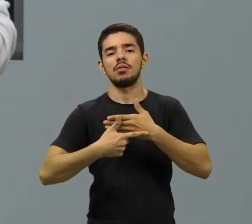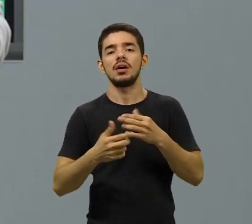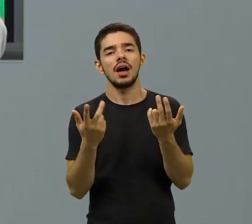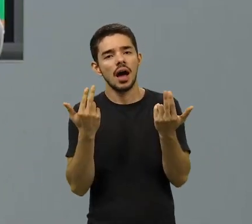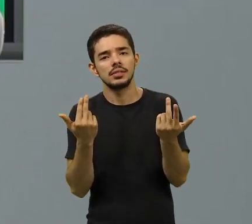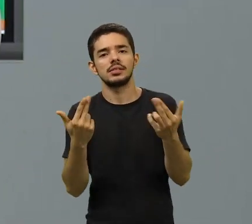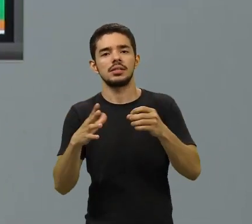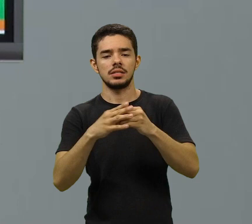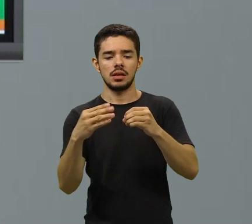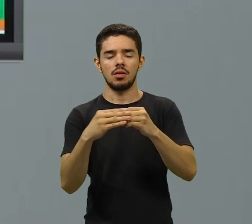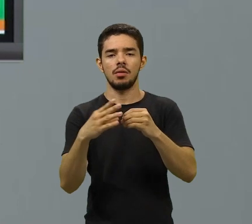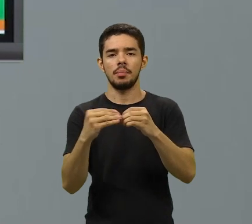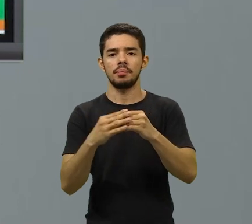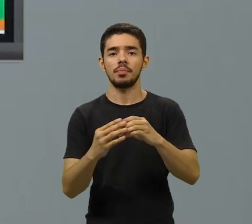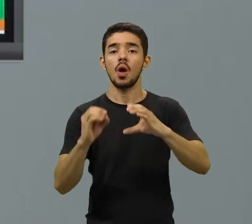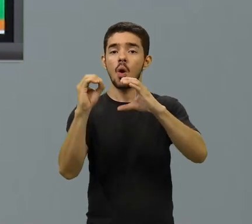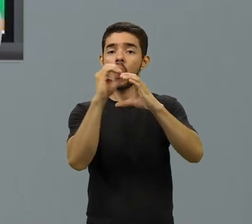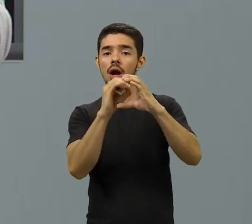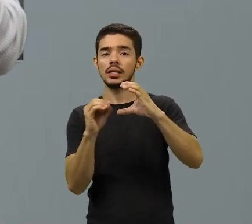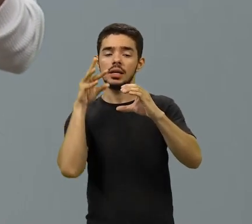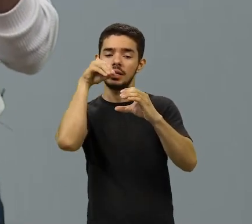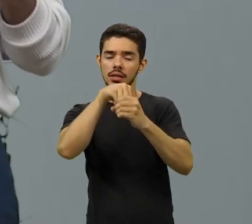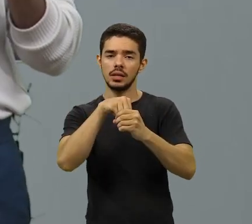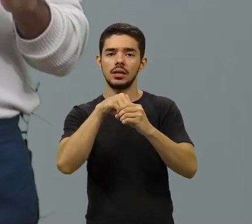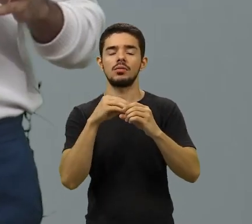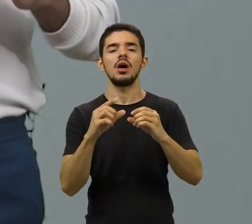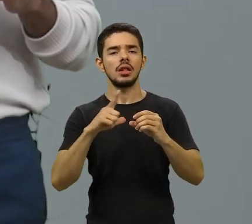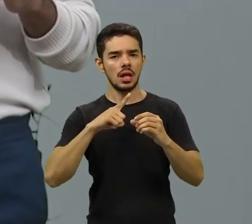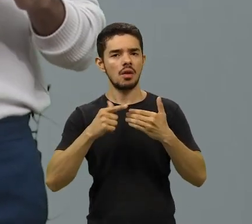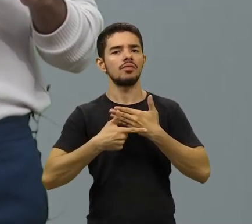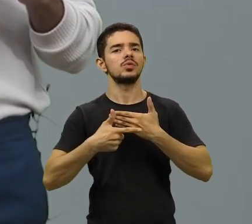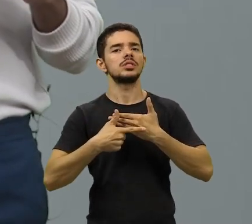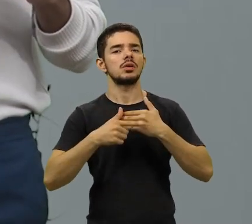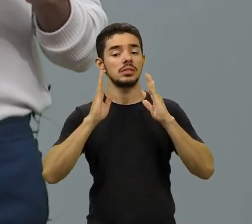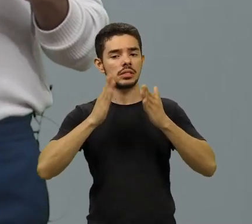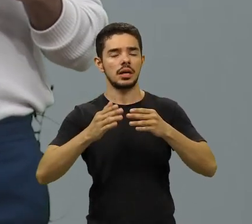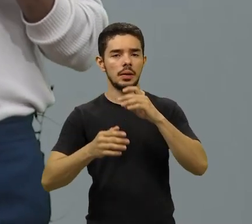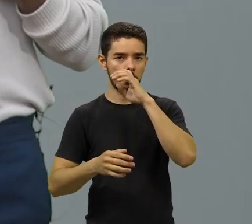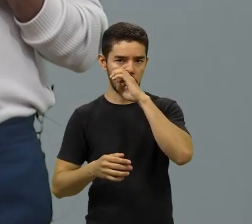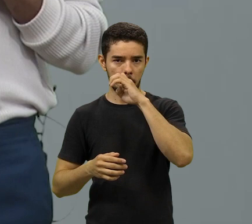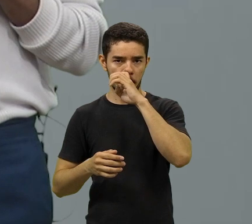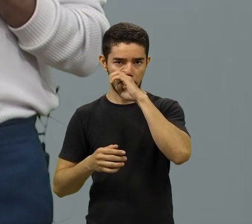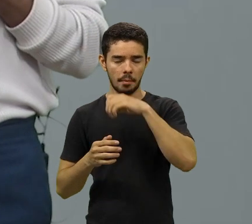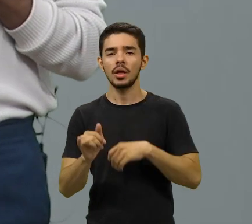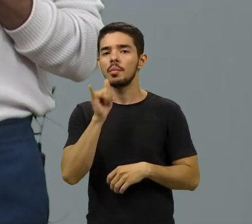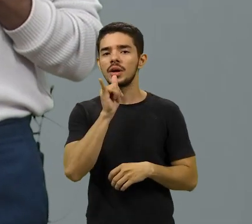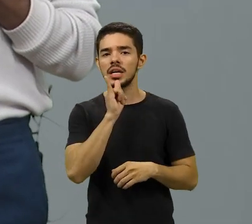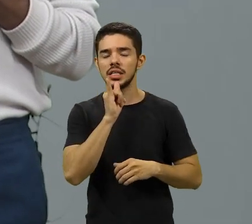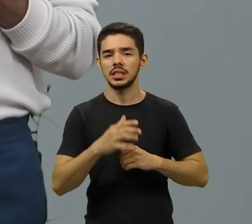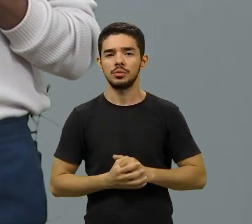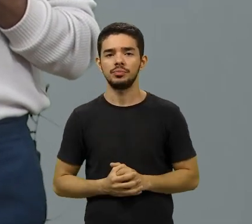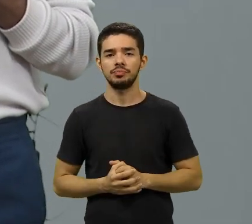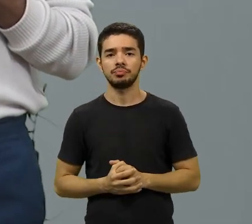as células. As organelas presentes nas células têm uma função específica. Por exemplo, se nós falarmos